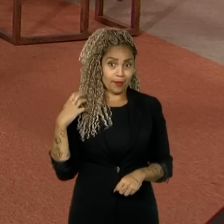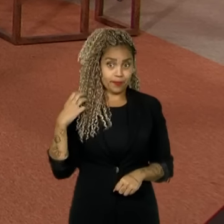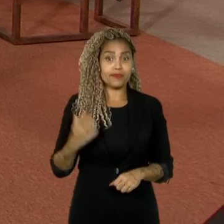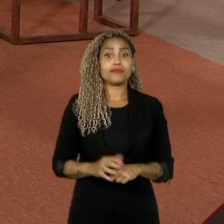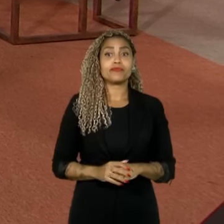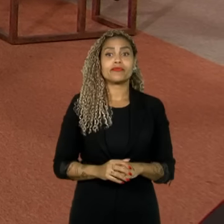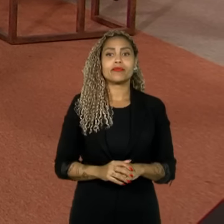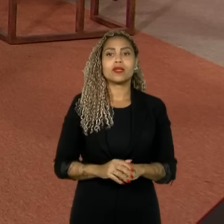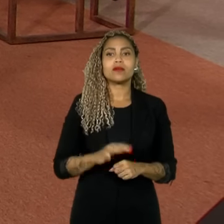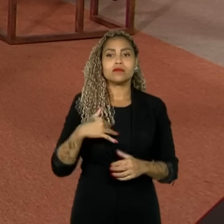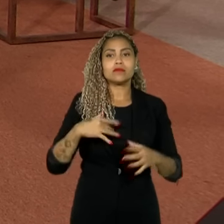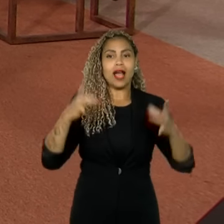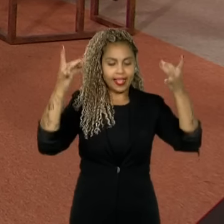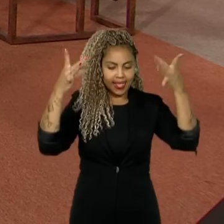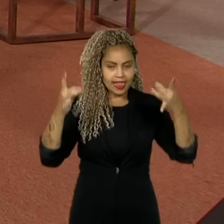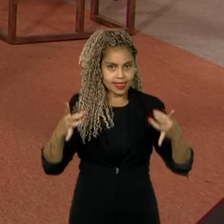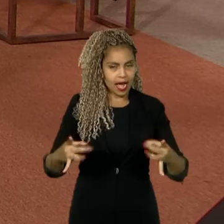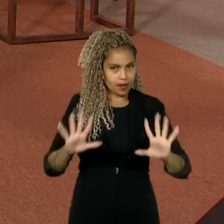você.